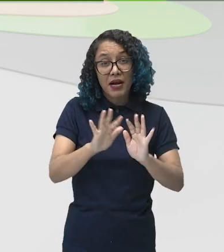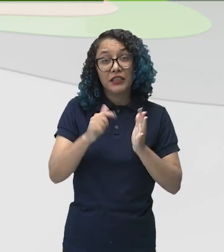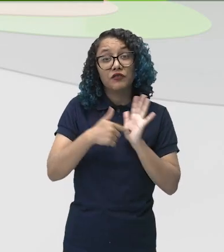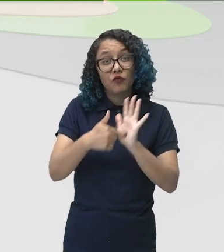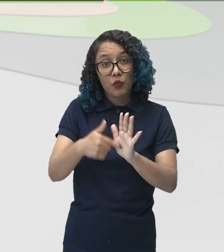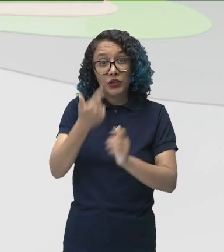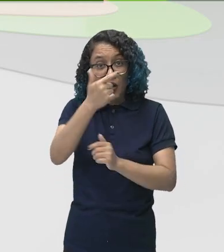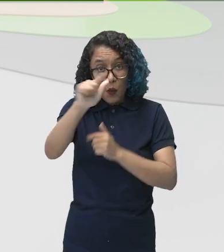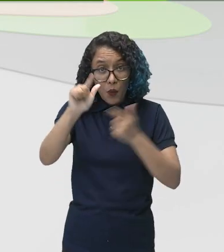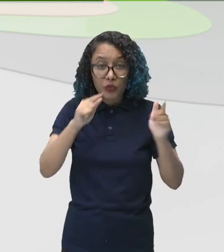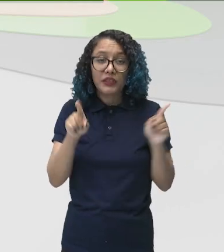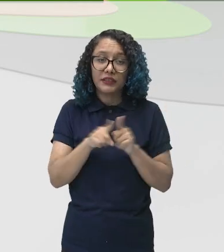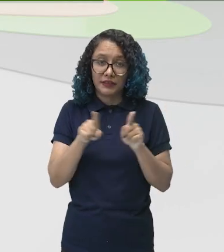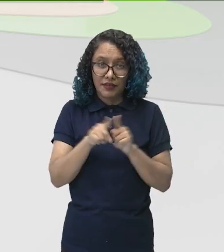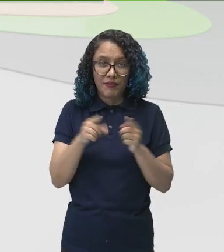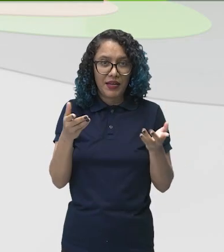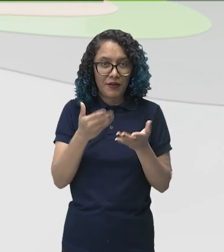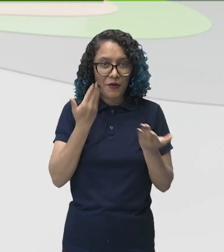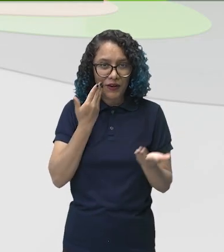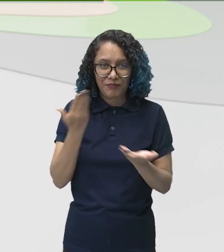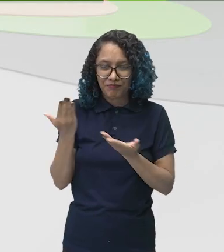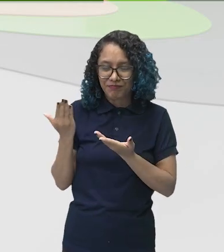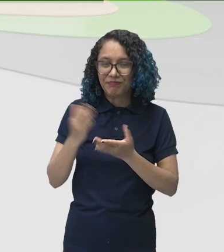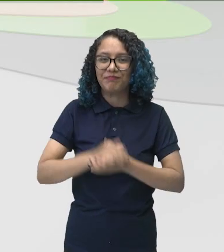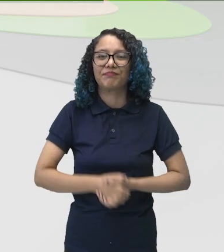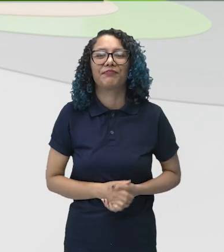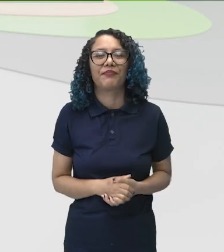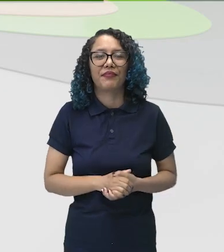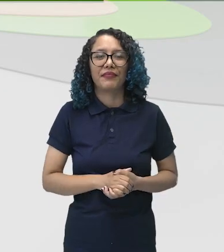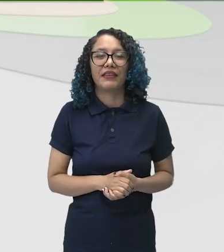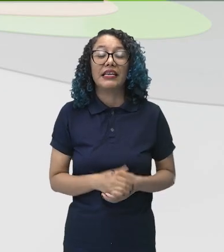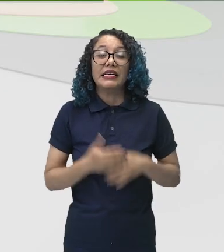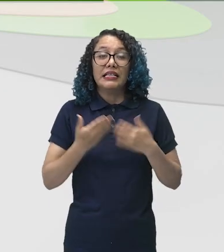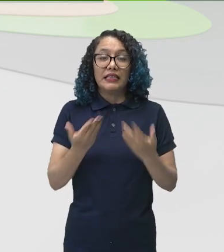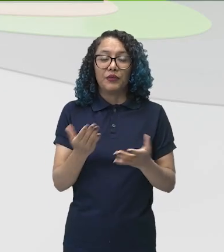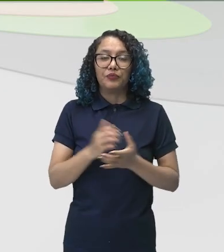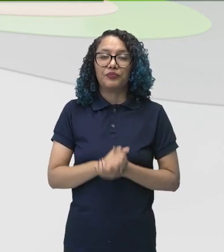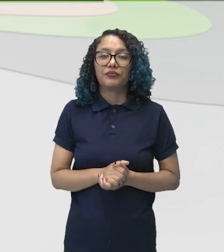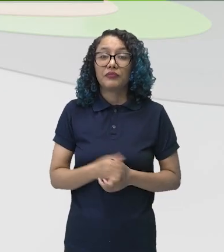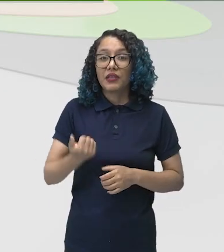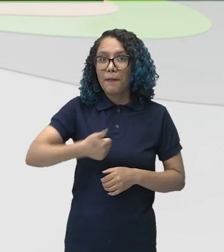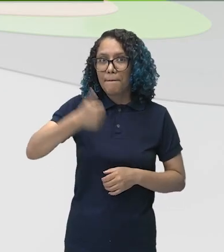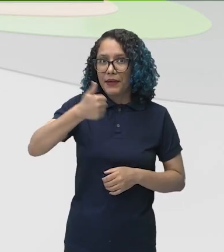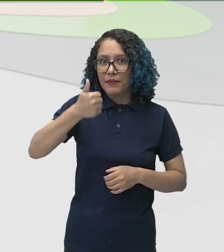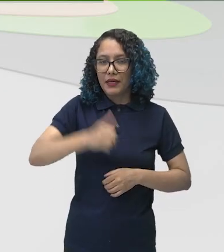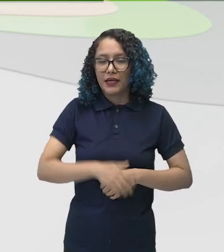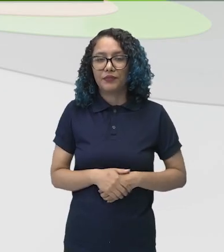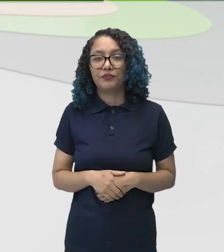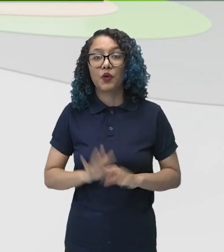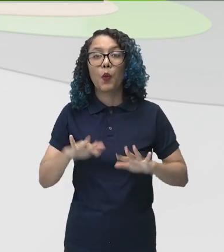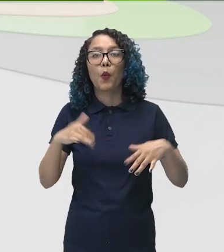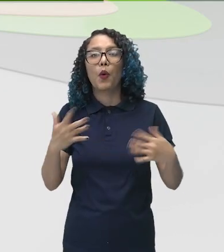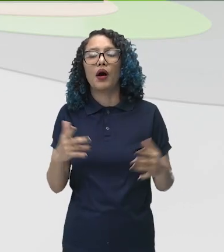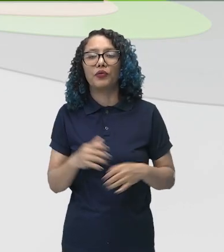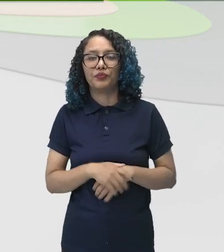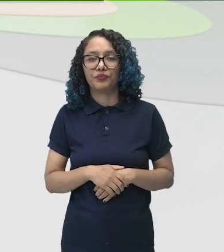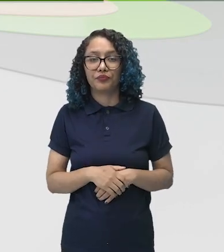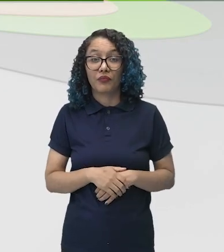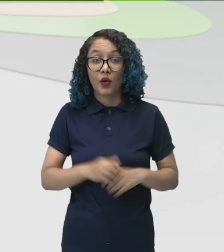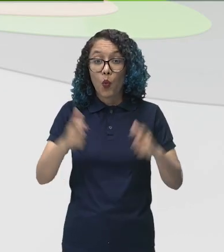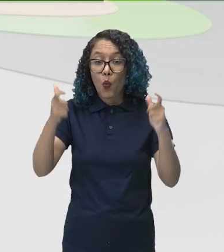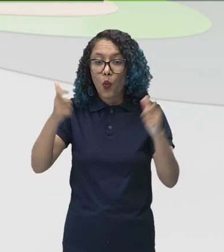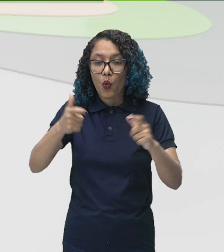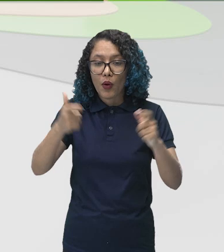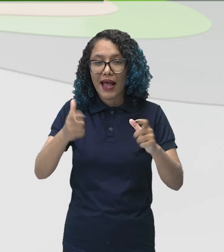ver na sequência da aula. Vamos começar? Então, uma delas, né, a primeira que nós vamos ver hoje, é a posição